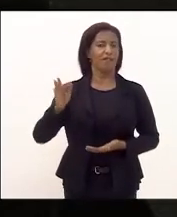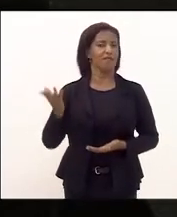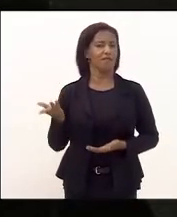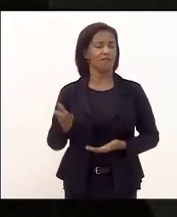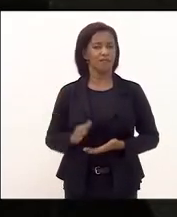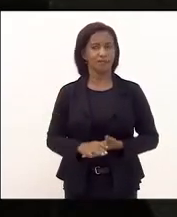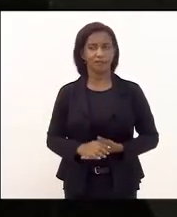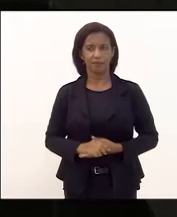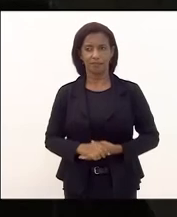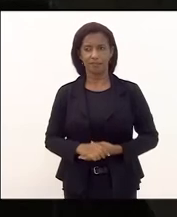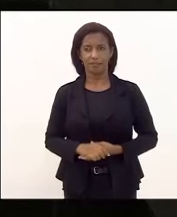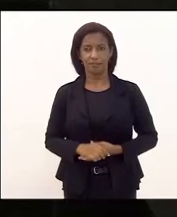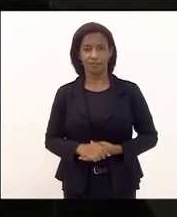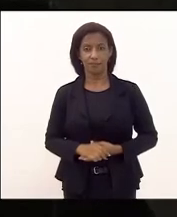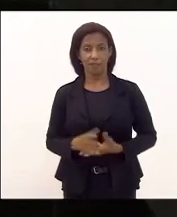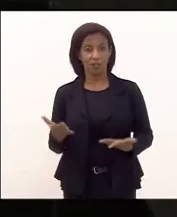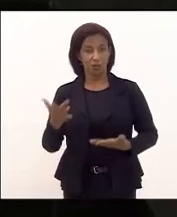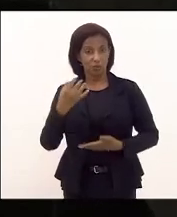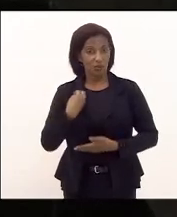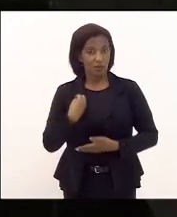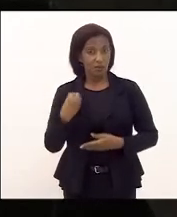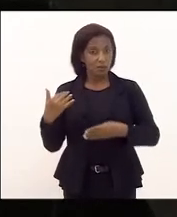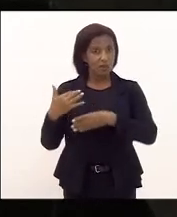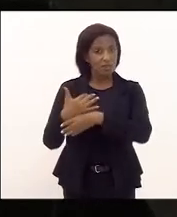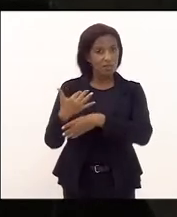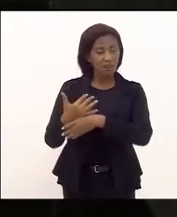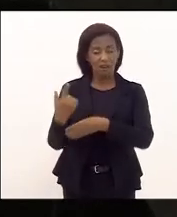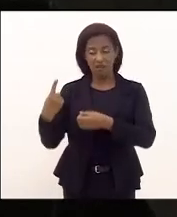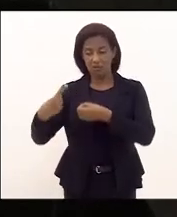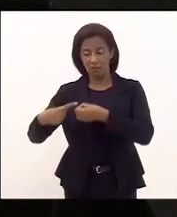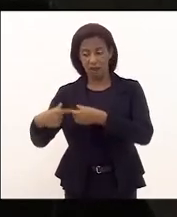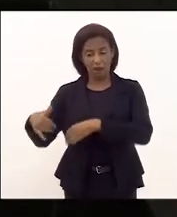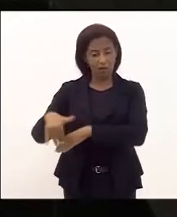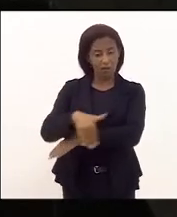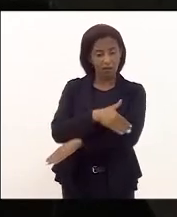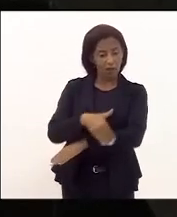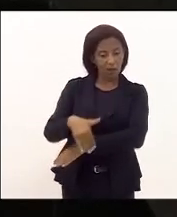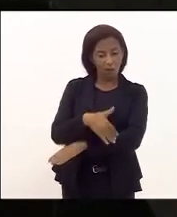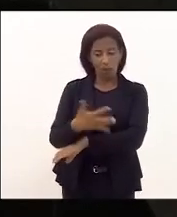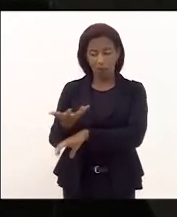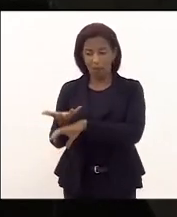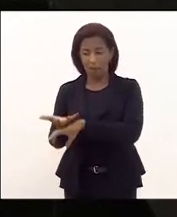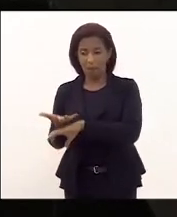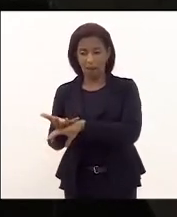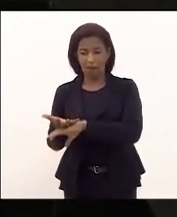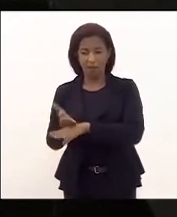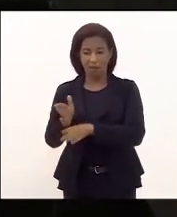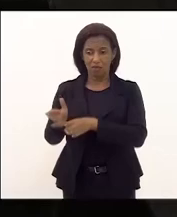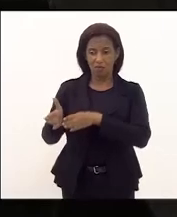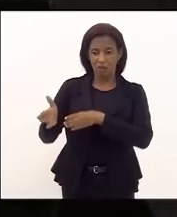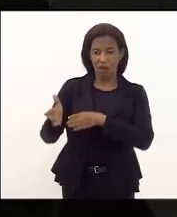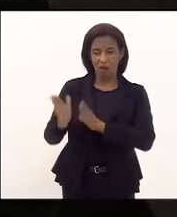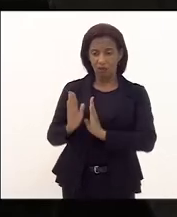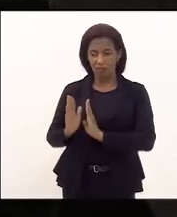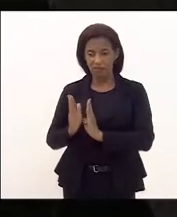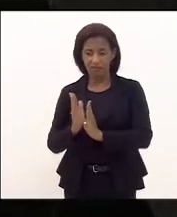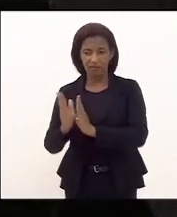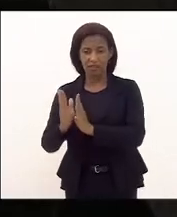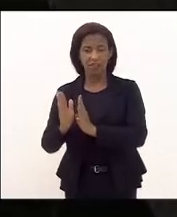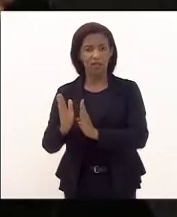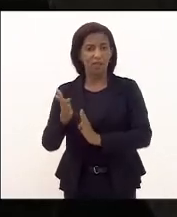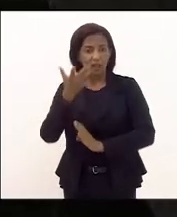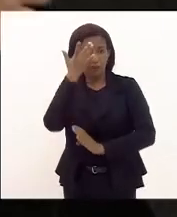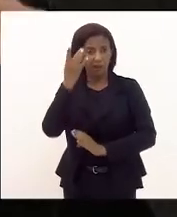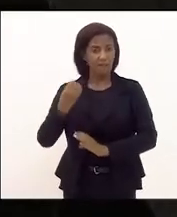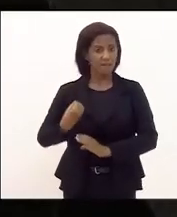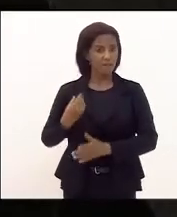federação, Marta. As pessoas moram numa cidade, num bairro, numa rua, numa praça, numa travessa, numa avenida. As pessoas vivem a